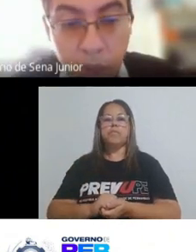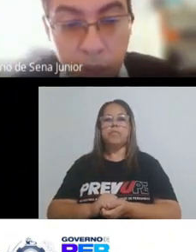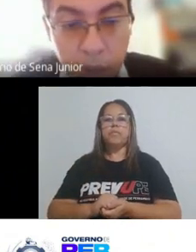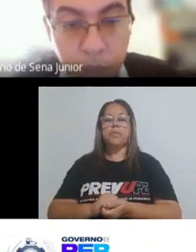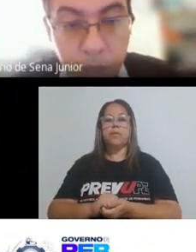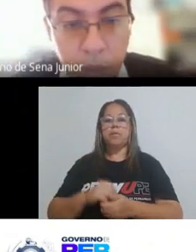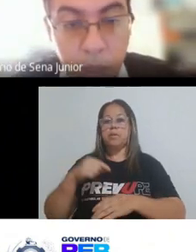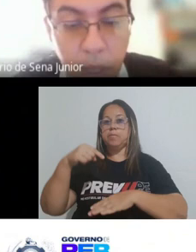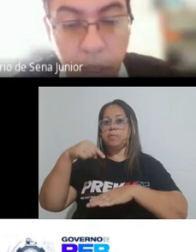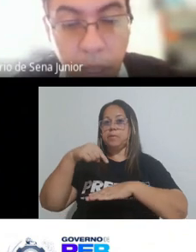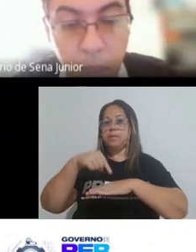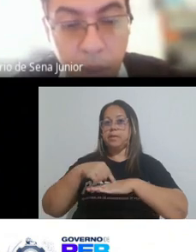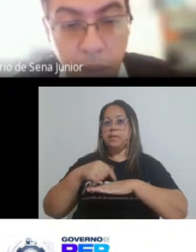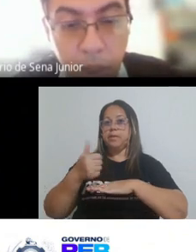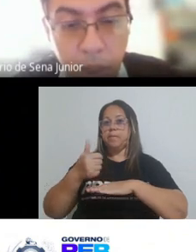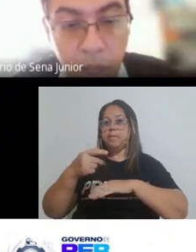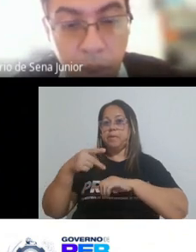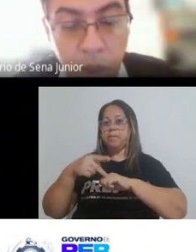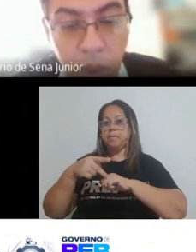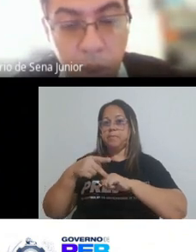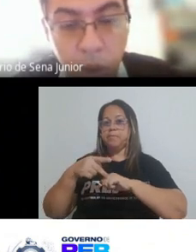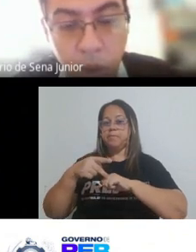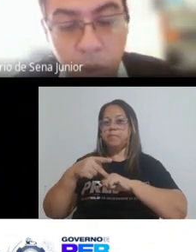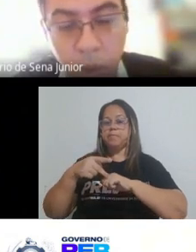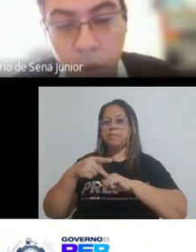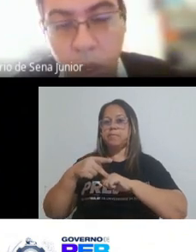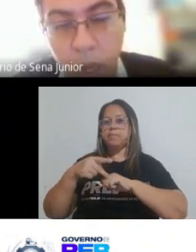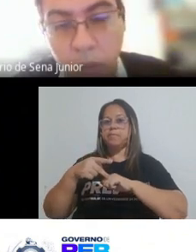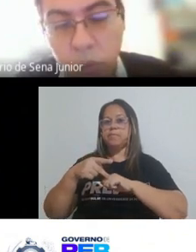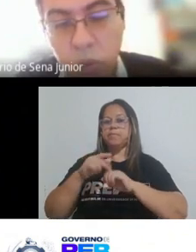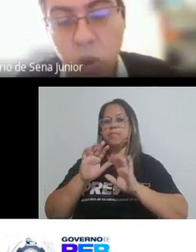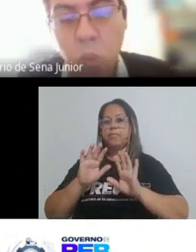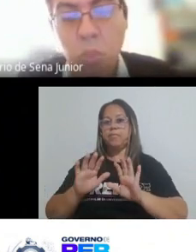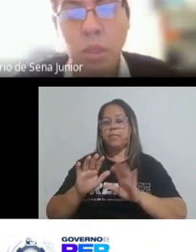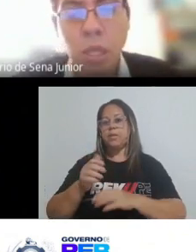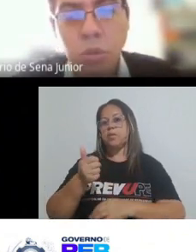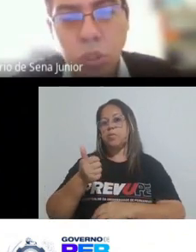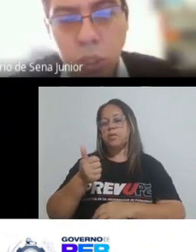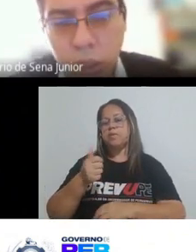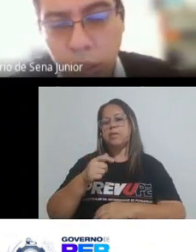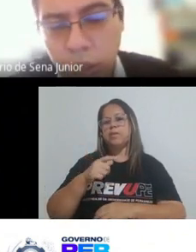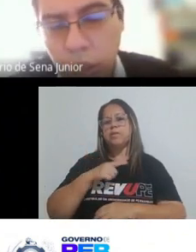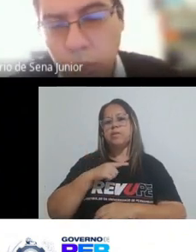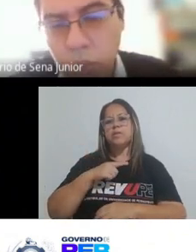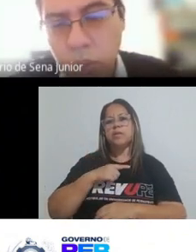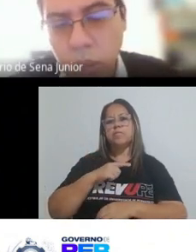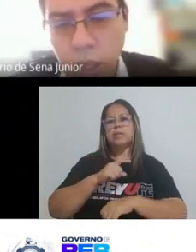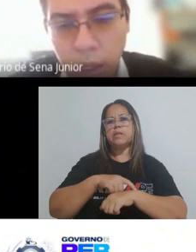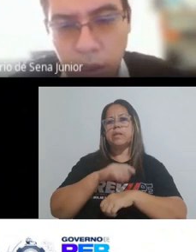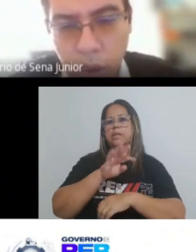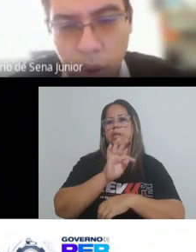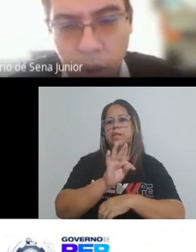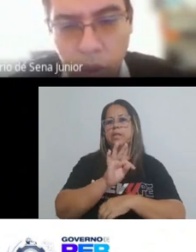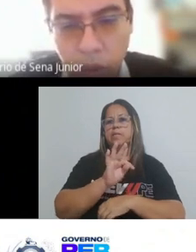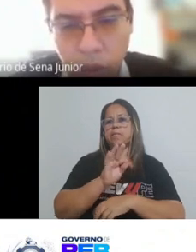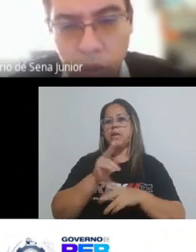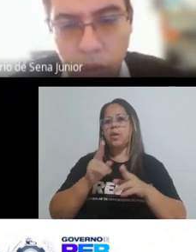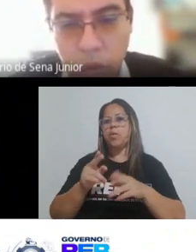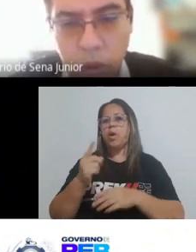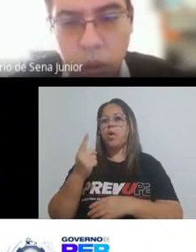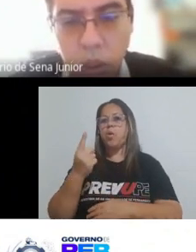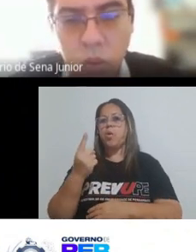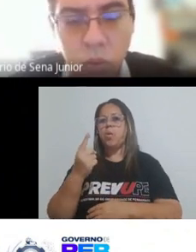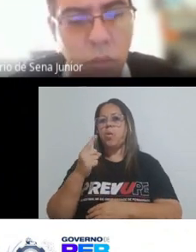primeira pedra. No primeiro caso, obtemos o chante de tempo de queda igual a um